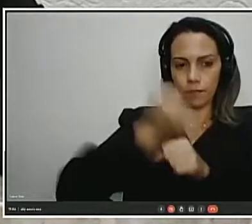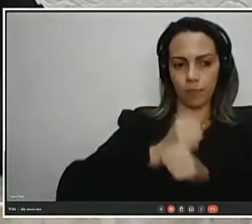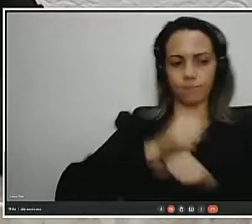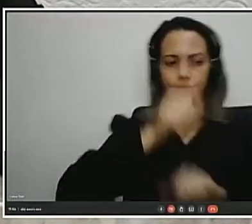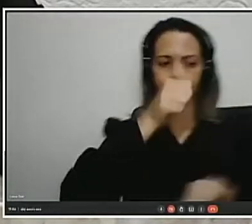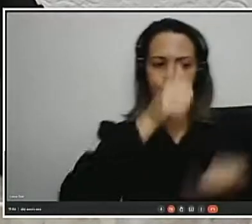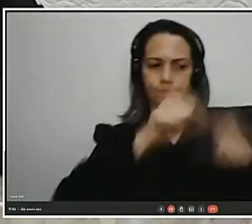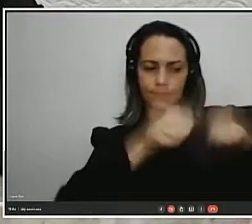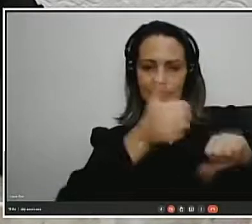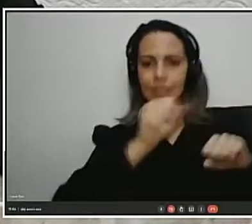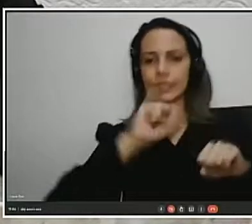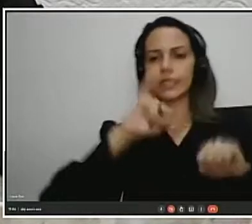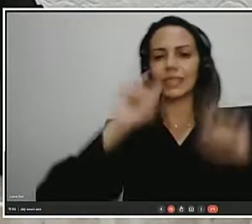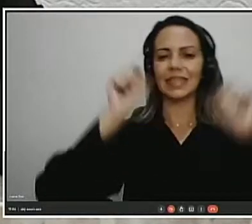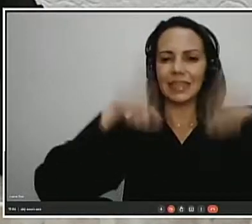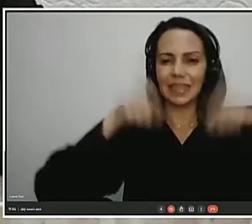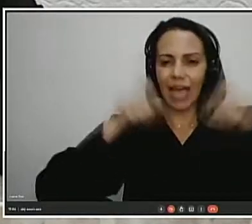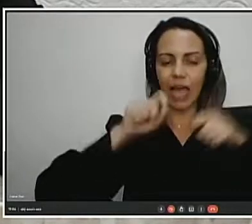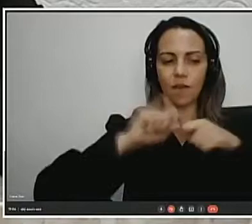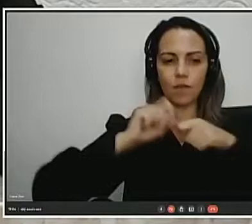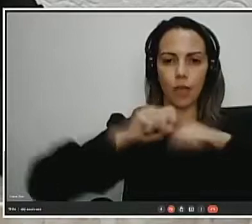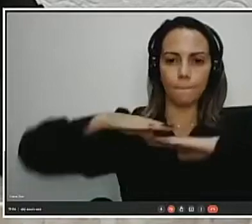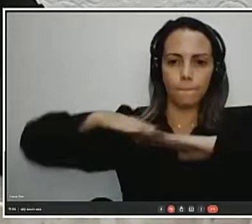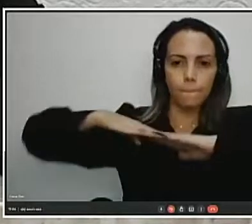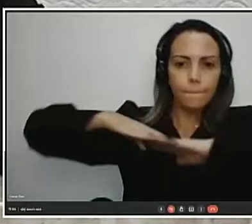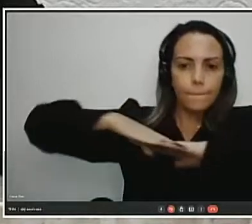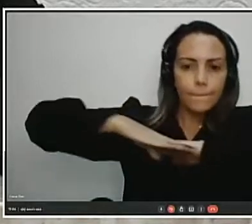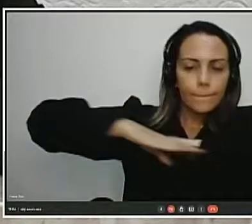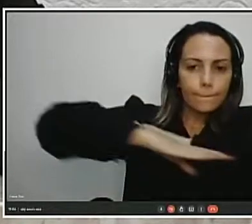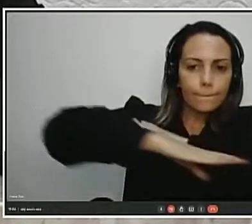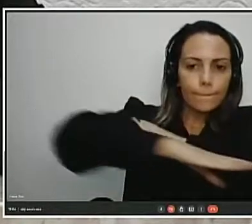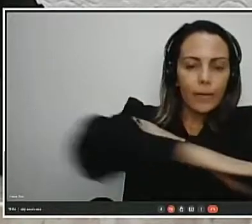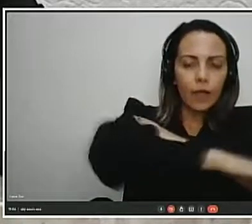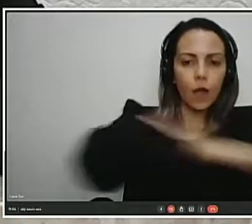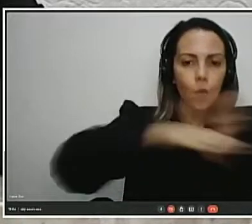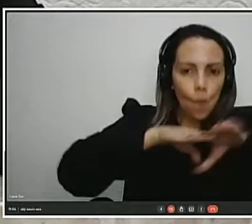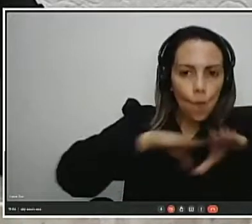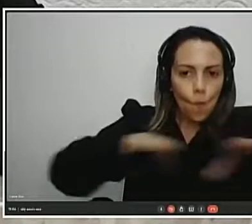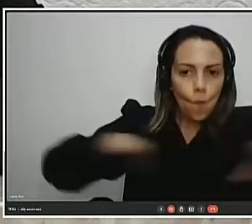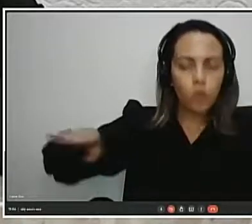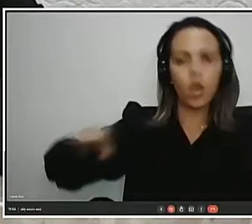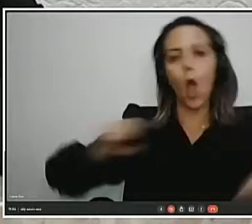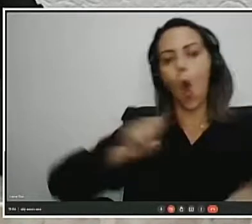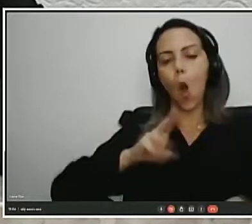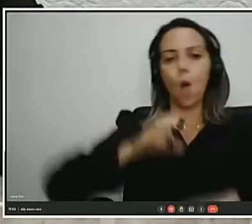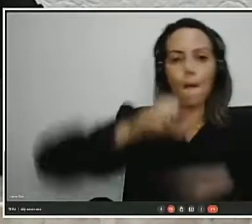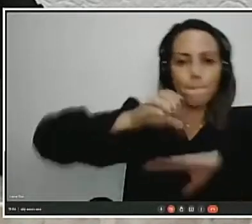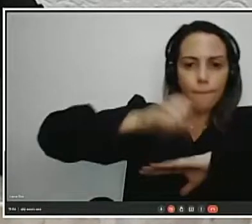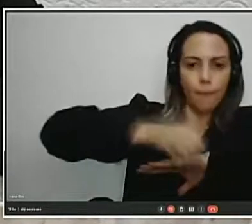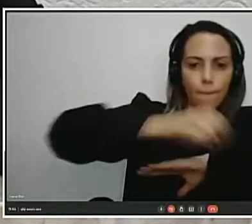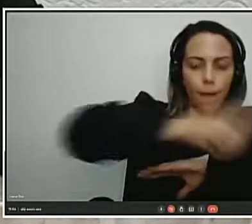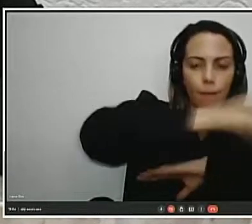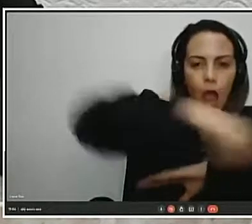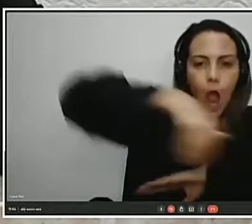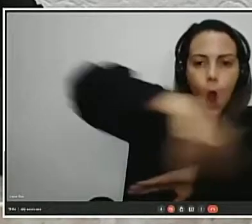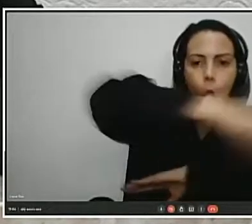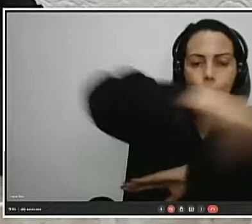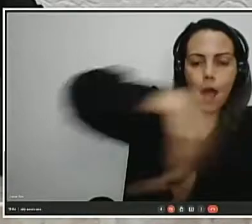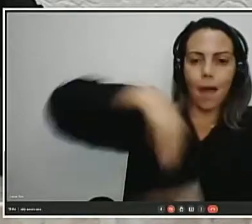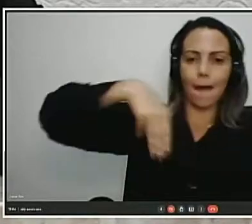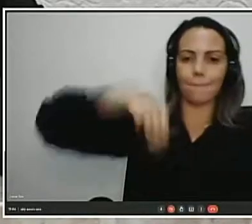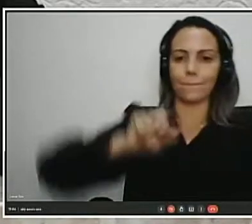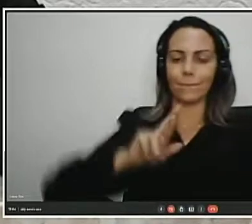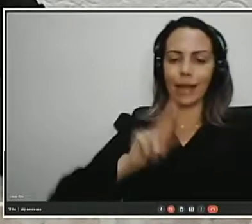de realizar pavimentação asfáltica ou pelo menos de calçamento na Rua das Margaridas, no bairro